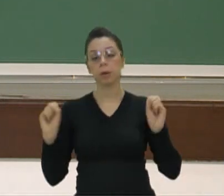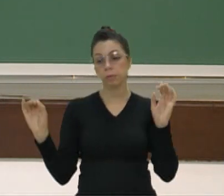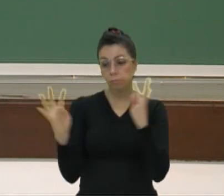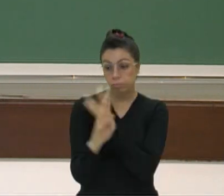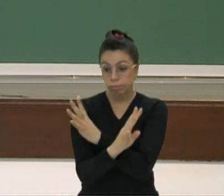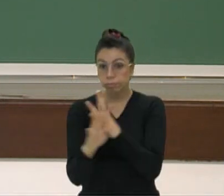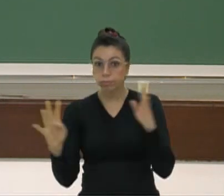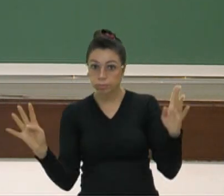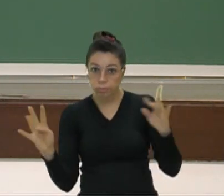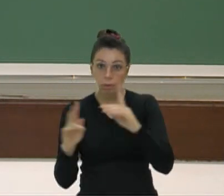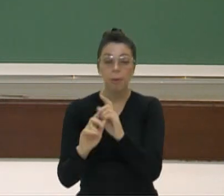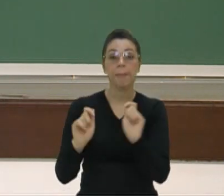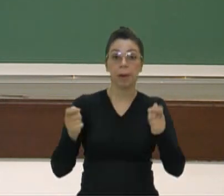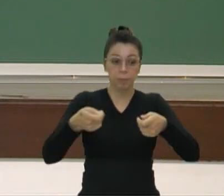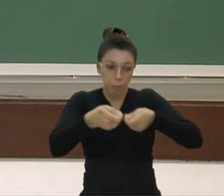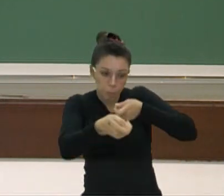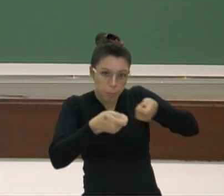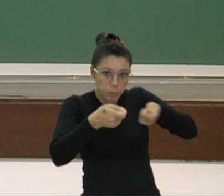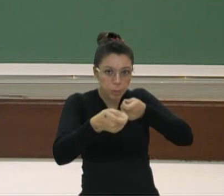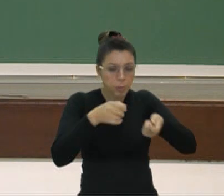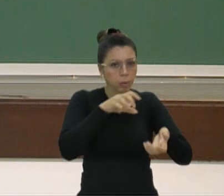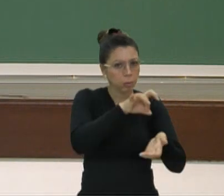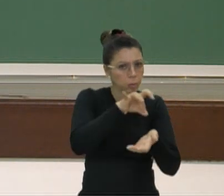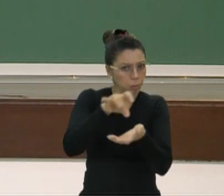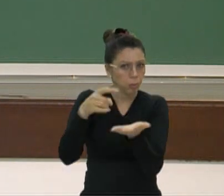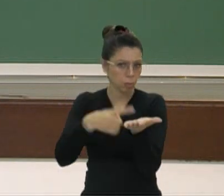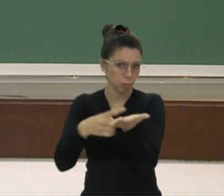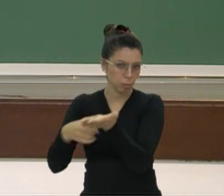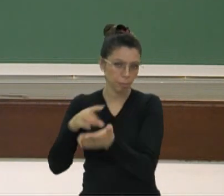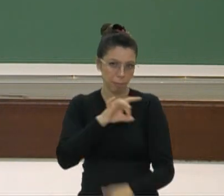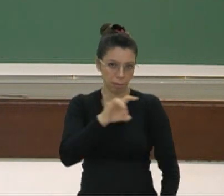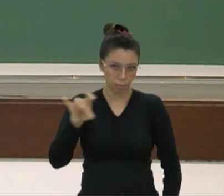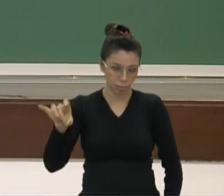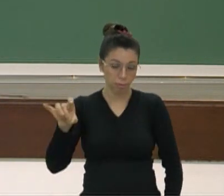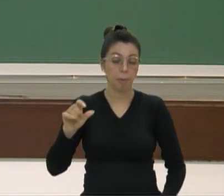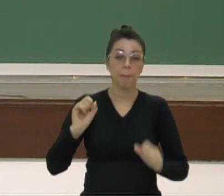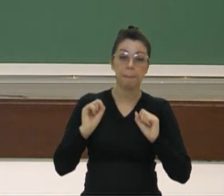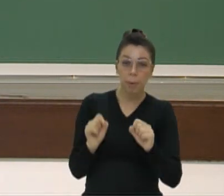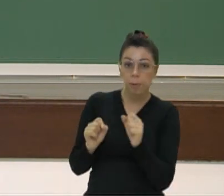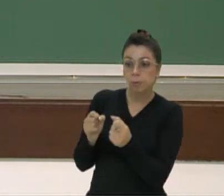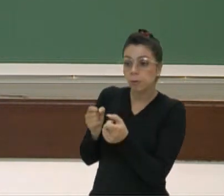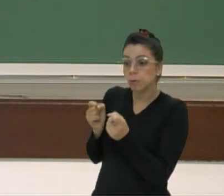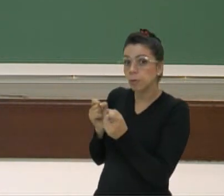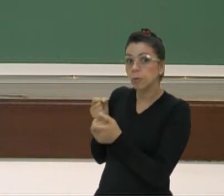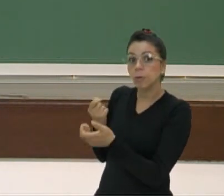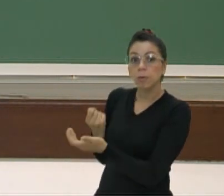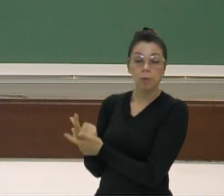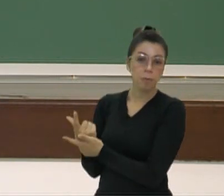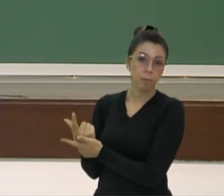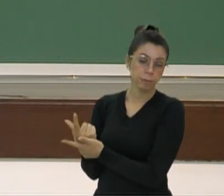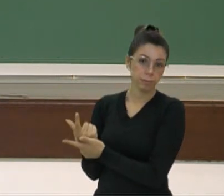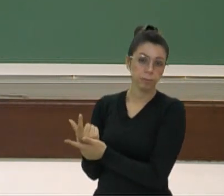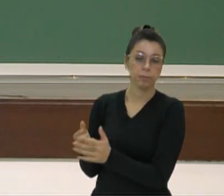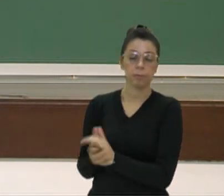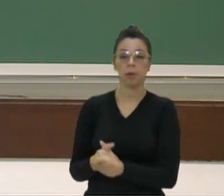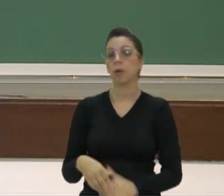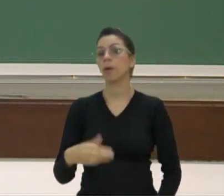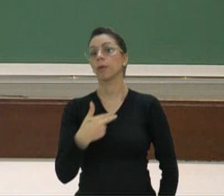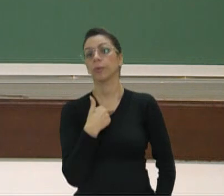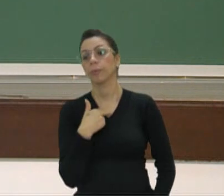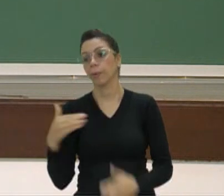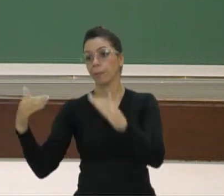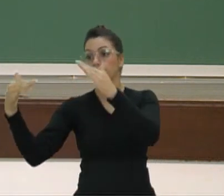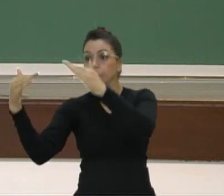maneira controlada, de acordo com cada país, mas você pode comprar. Você não pode nem